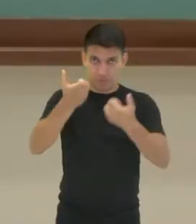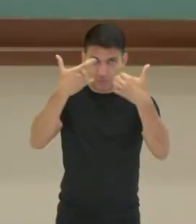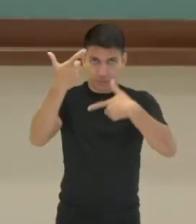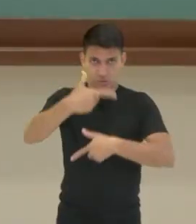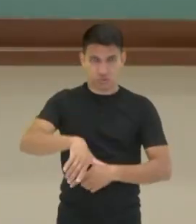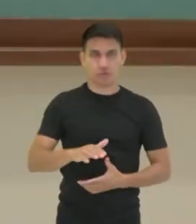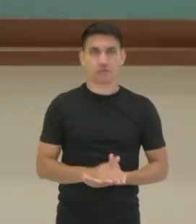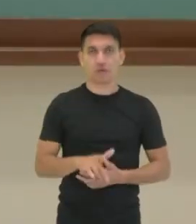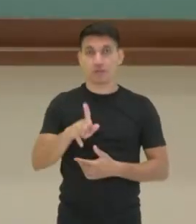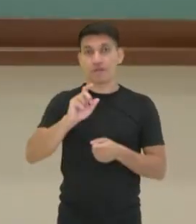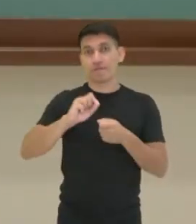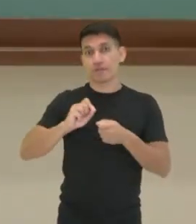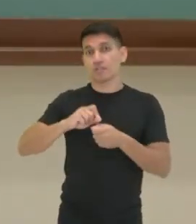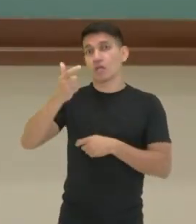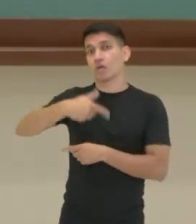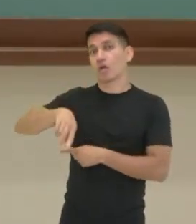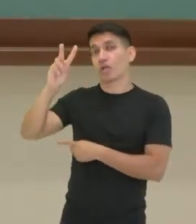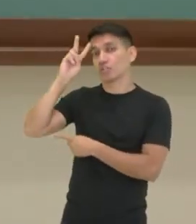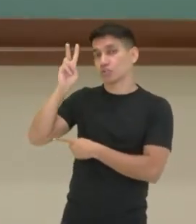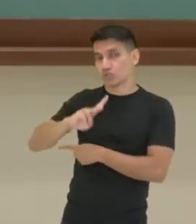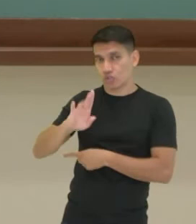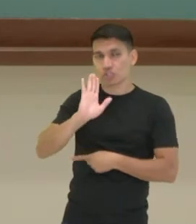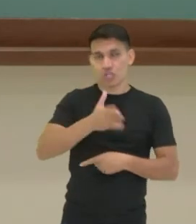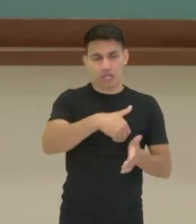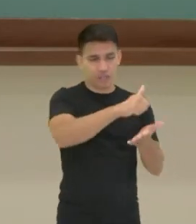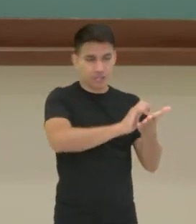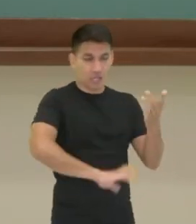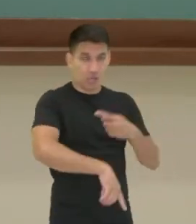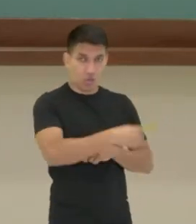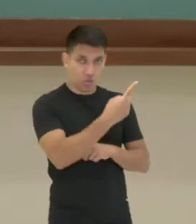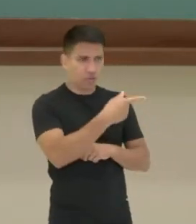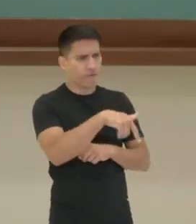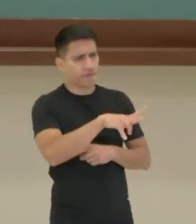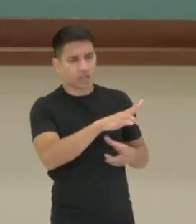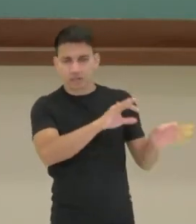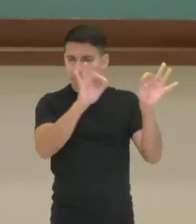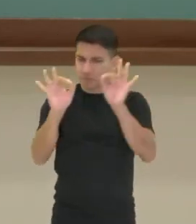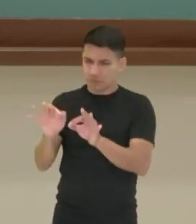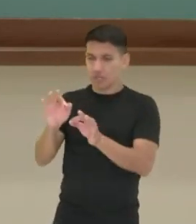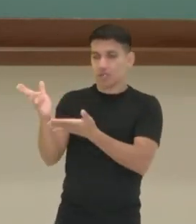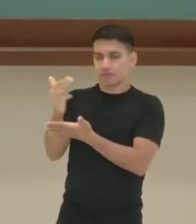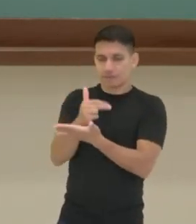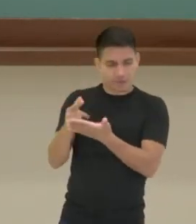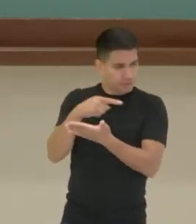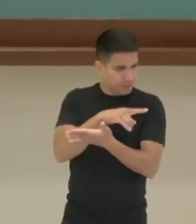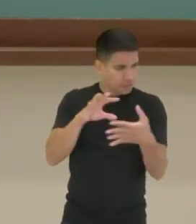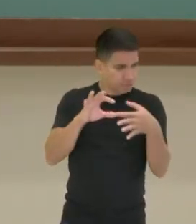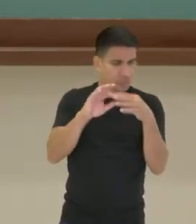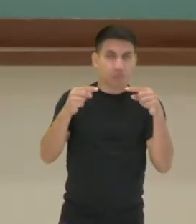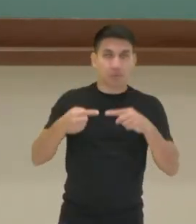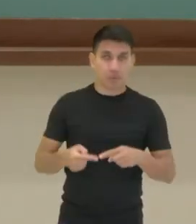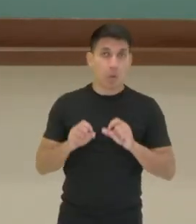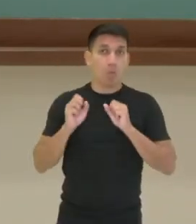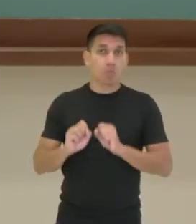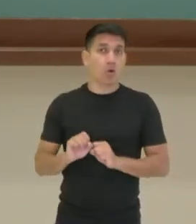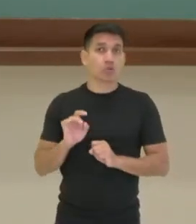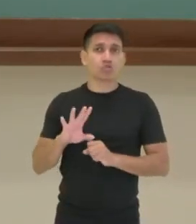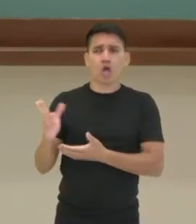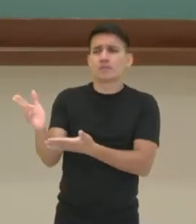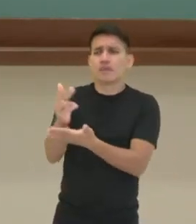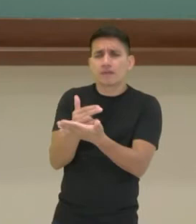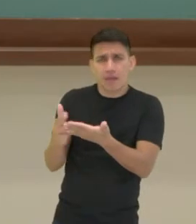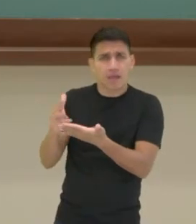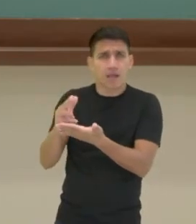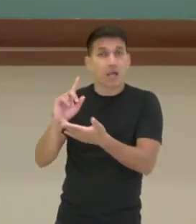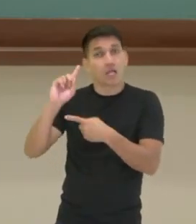Você pega a história que você fez na primeira atividade e faz uma ilustração. Pode ser, num primeiro momento, só desenhado,